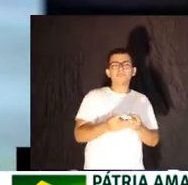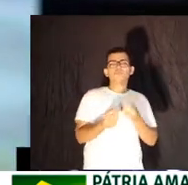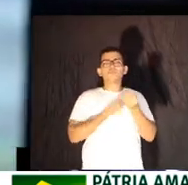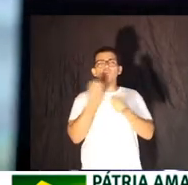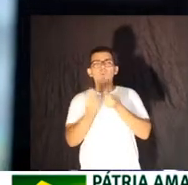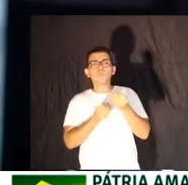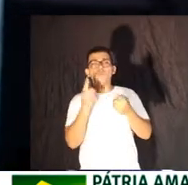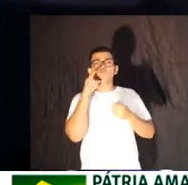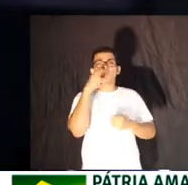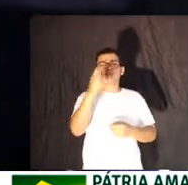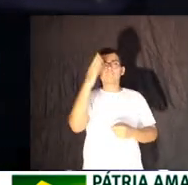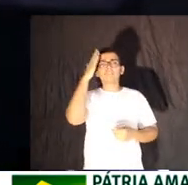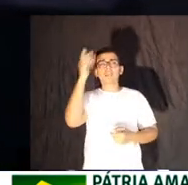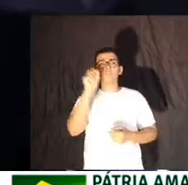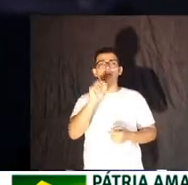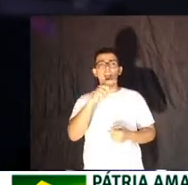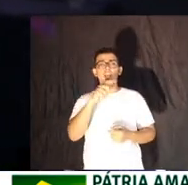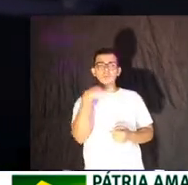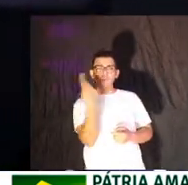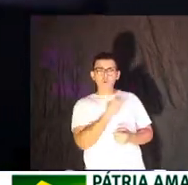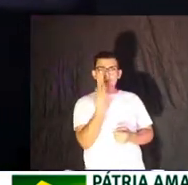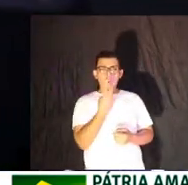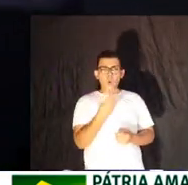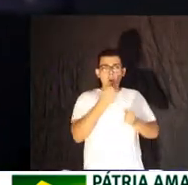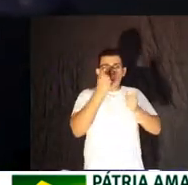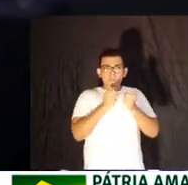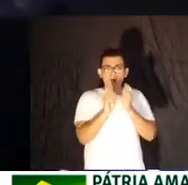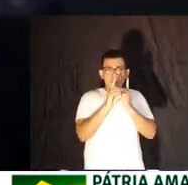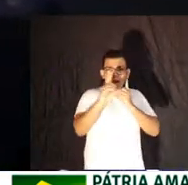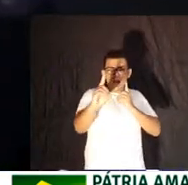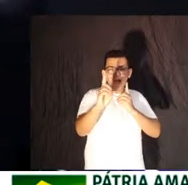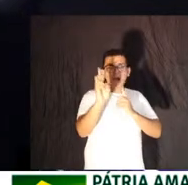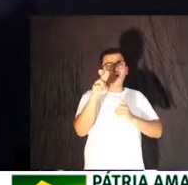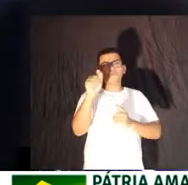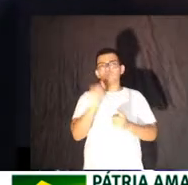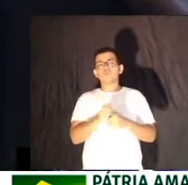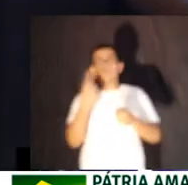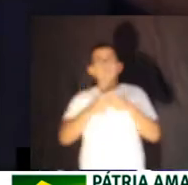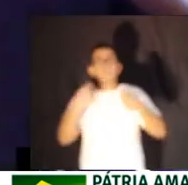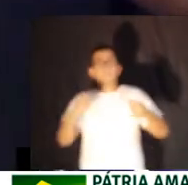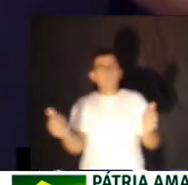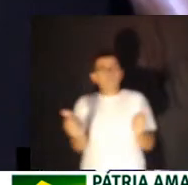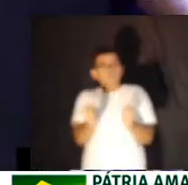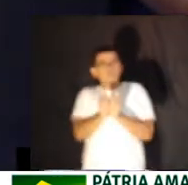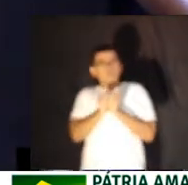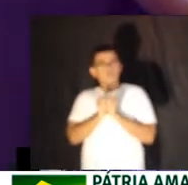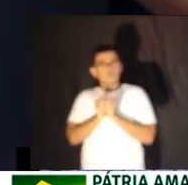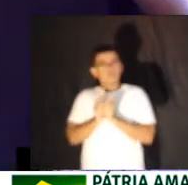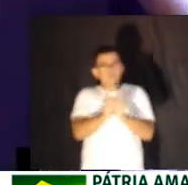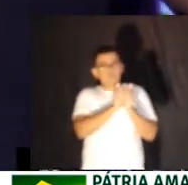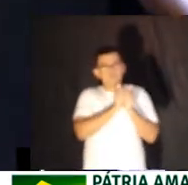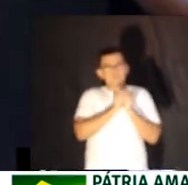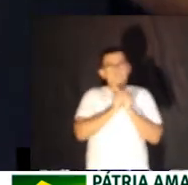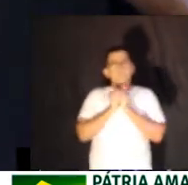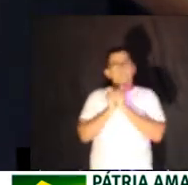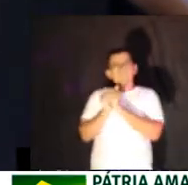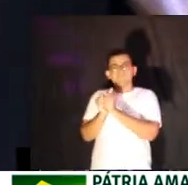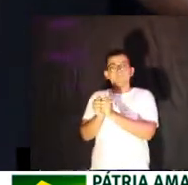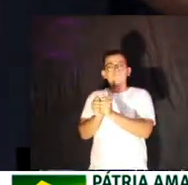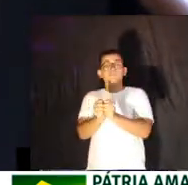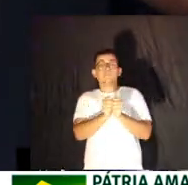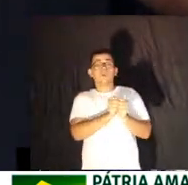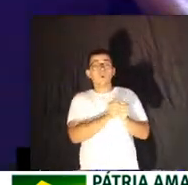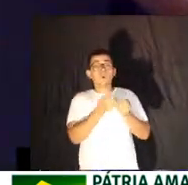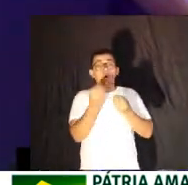Você sabe que a gente não tem moral pra viver longe um do outro. Como se duas